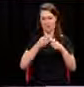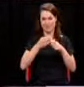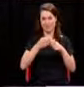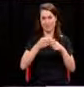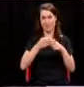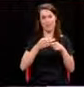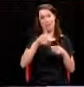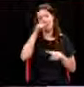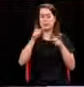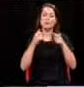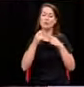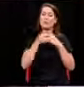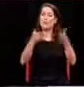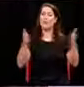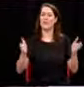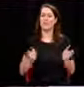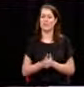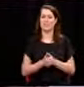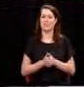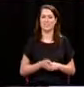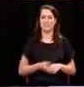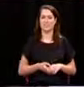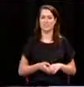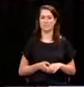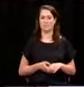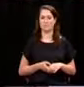Exatamente. Ora, existe então aqui